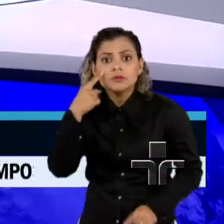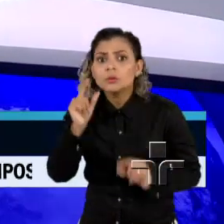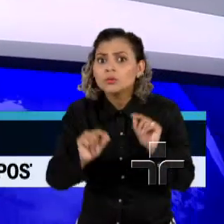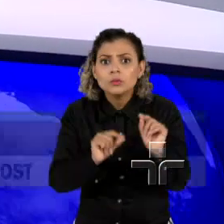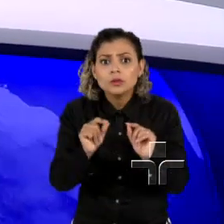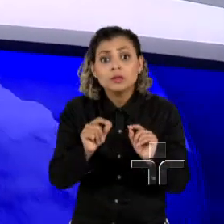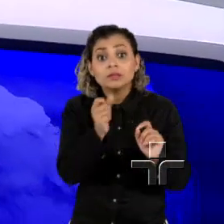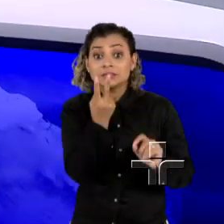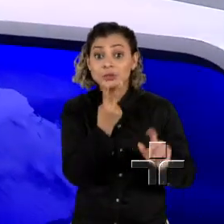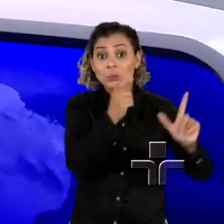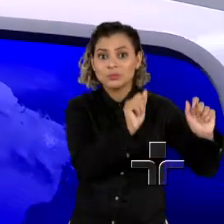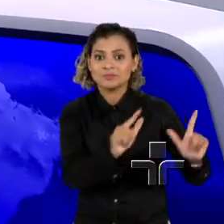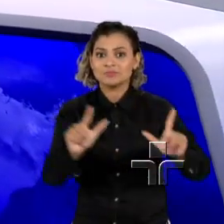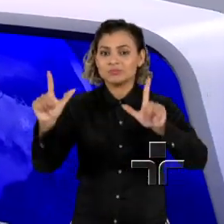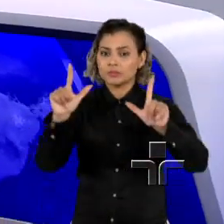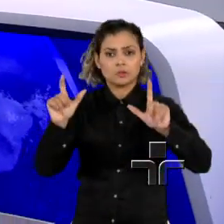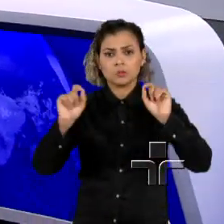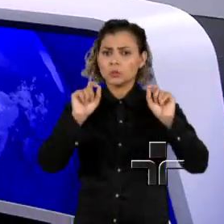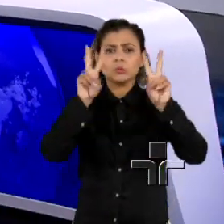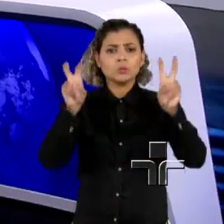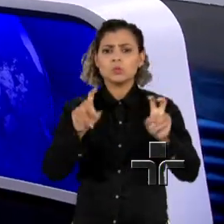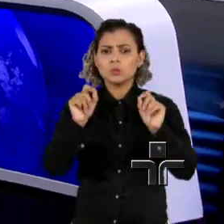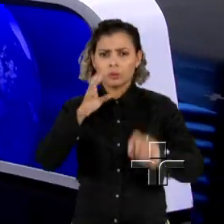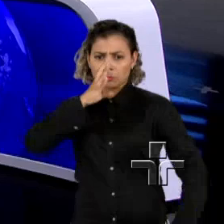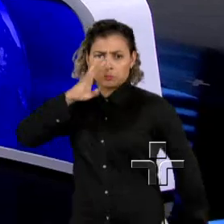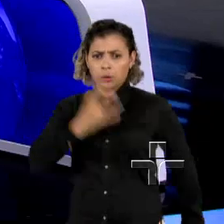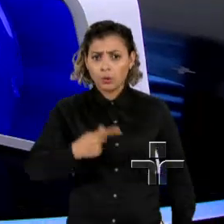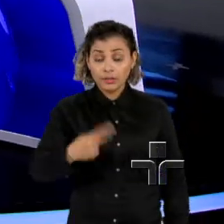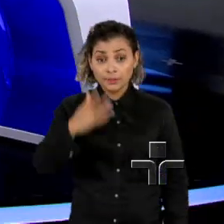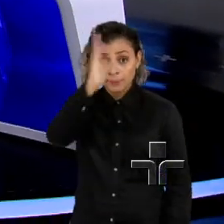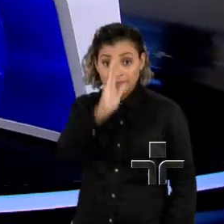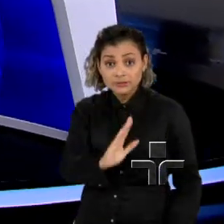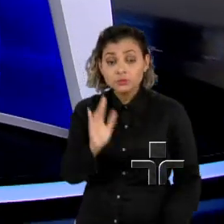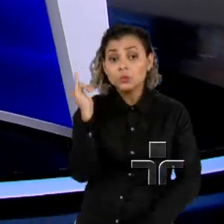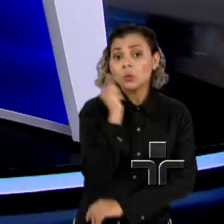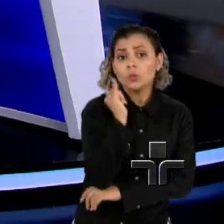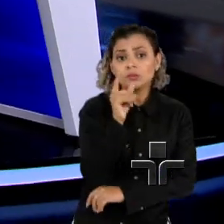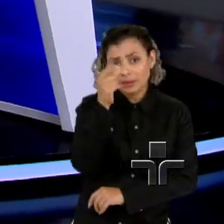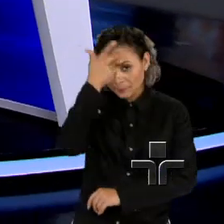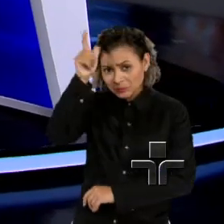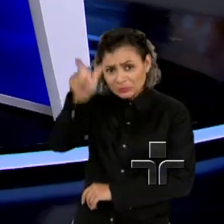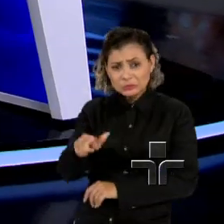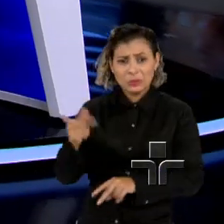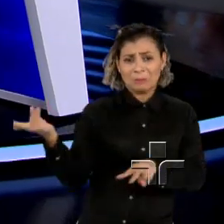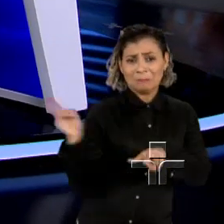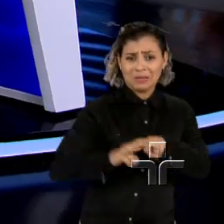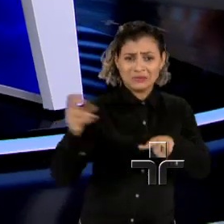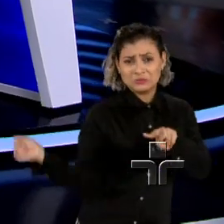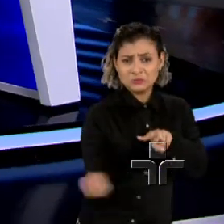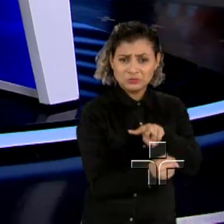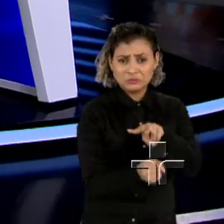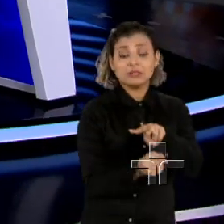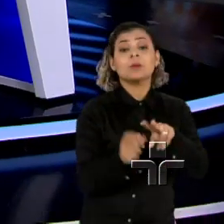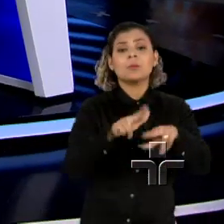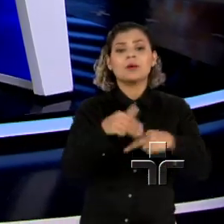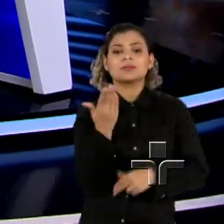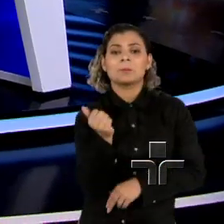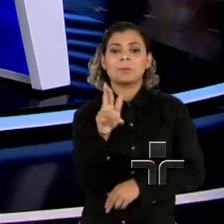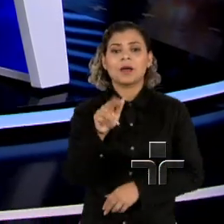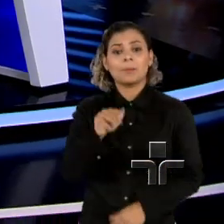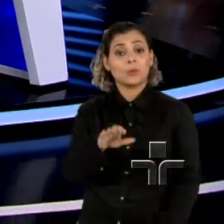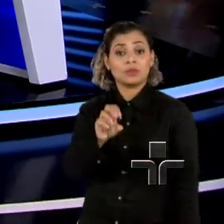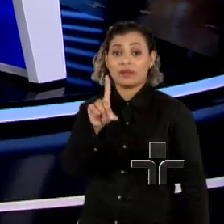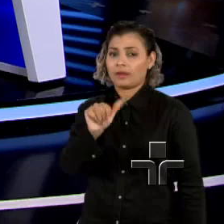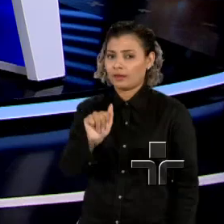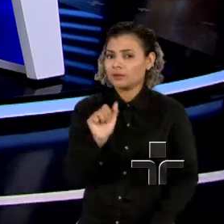segunda reportagem da série Olhos que Condenam no Brasil vai contar a história de um preso injustamente no caso do Bar Bodega. Nós voltamos já